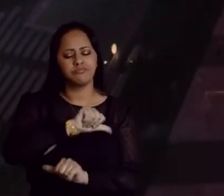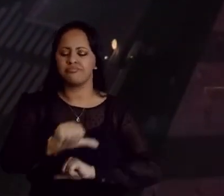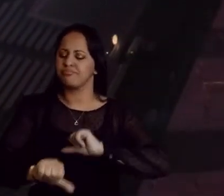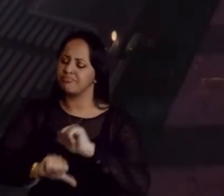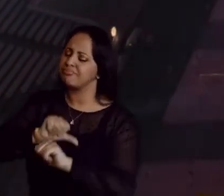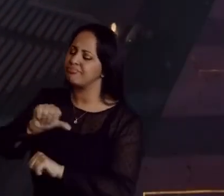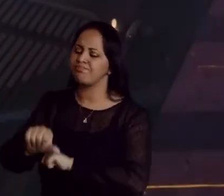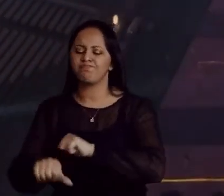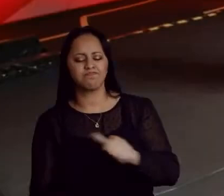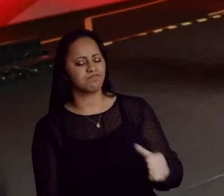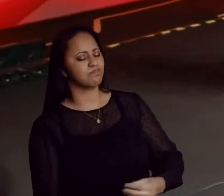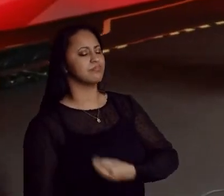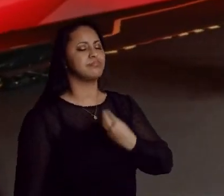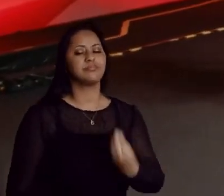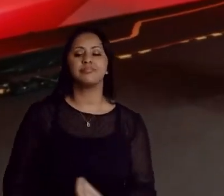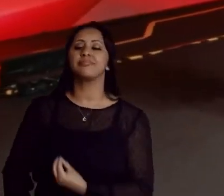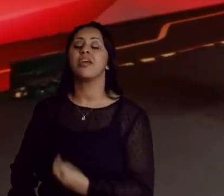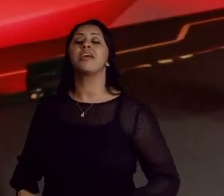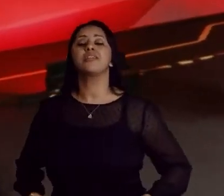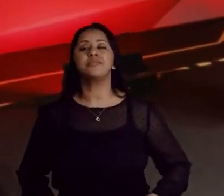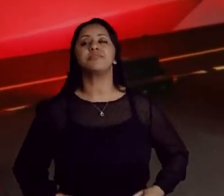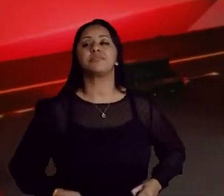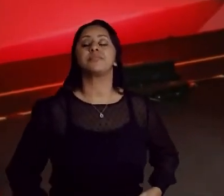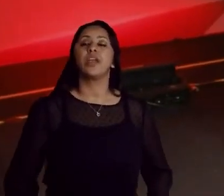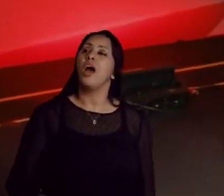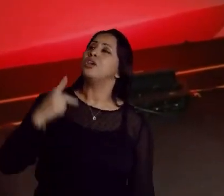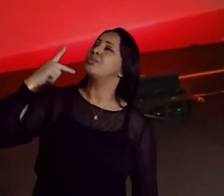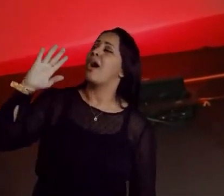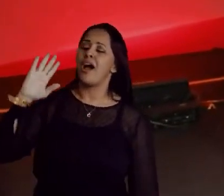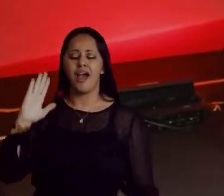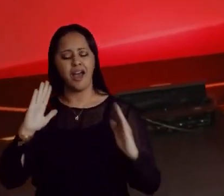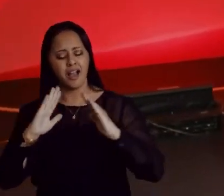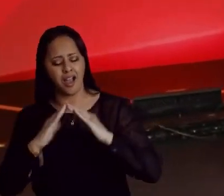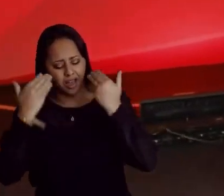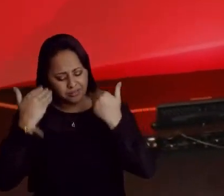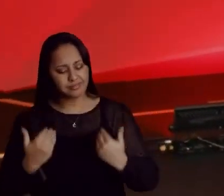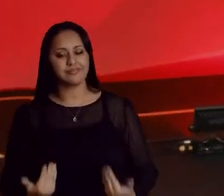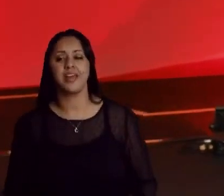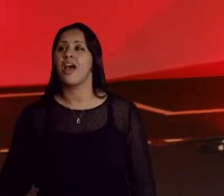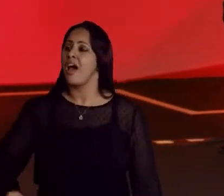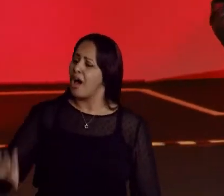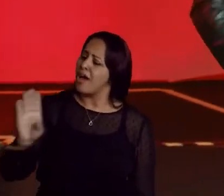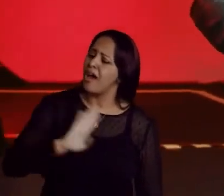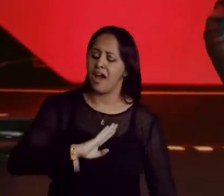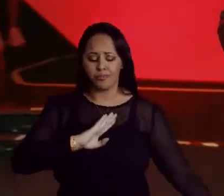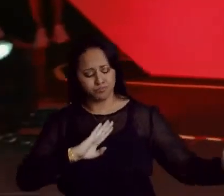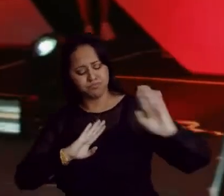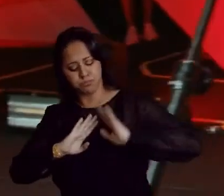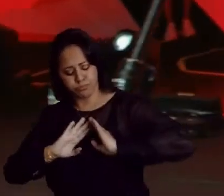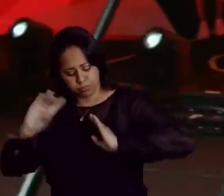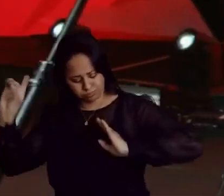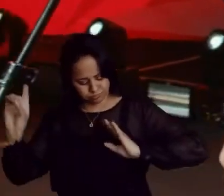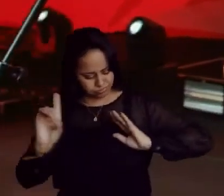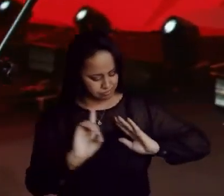lar. Mude as coisas de lugar, eu sou tua casa, tua